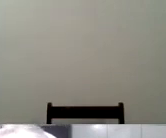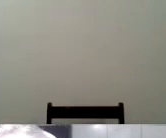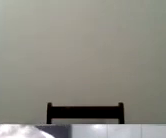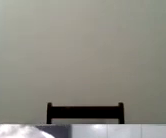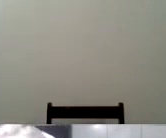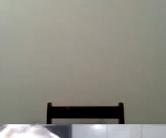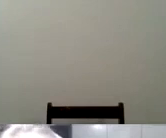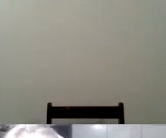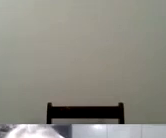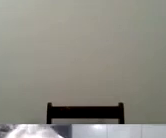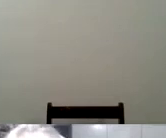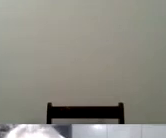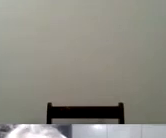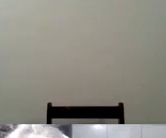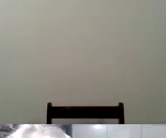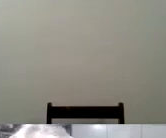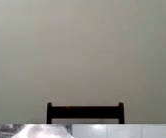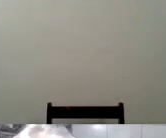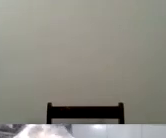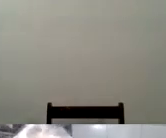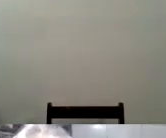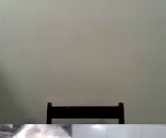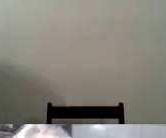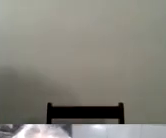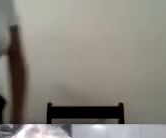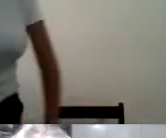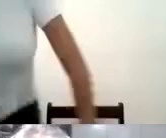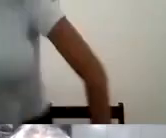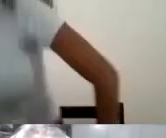de amorosidade e de acolhida.